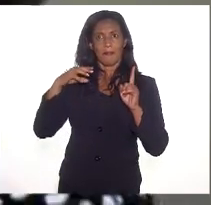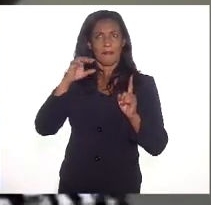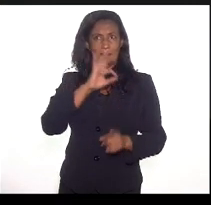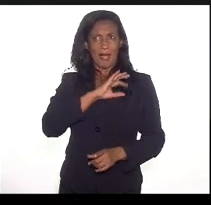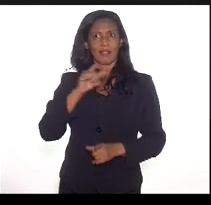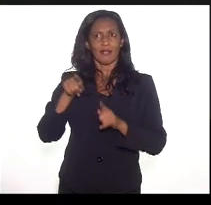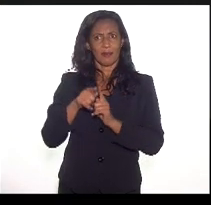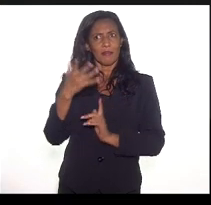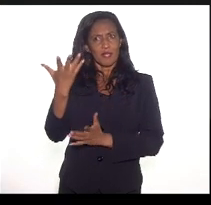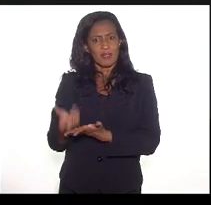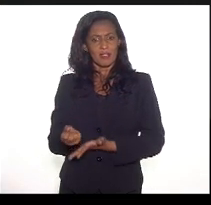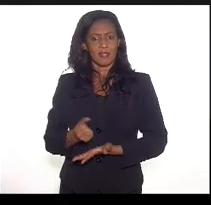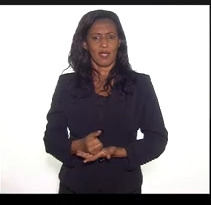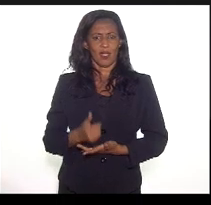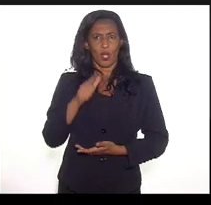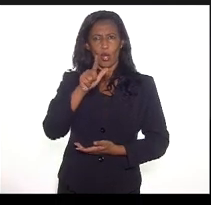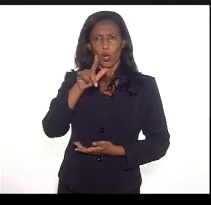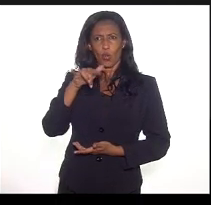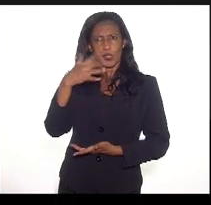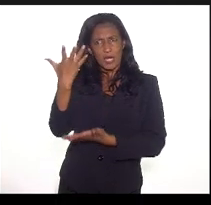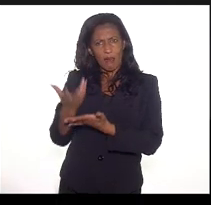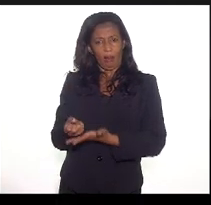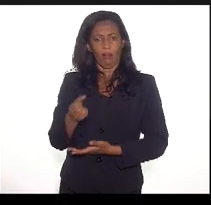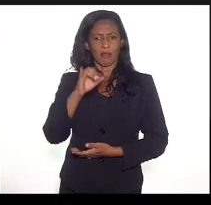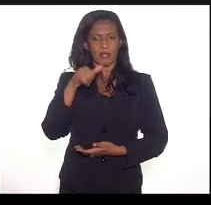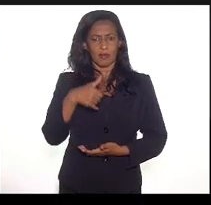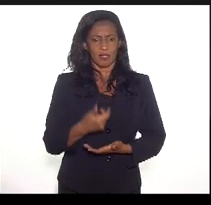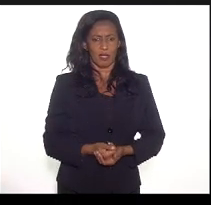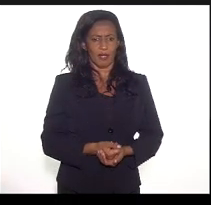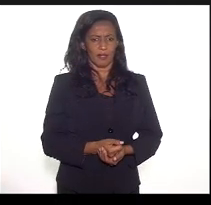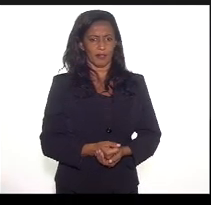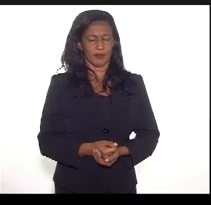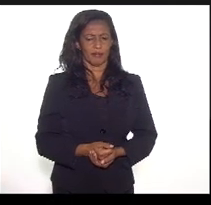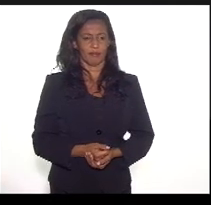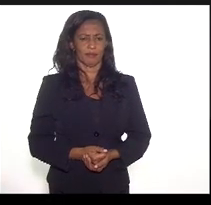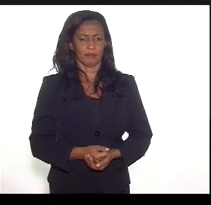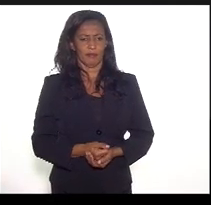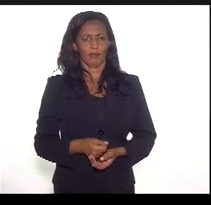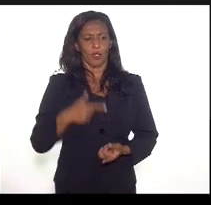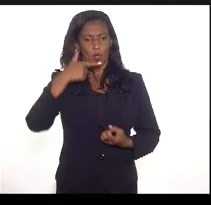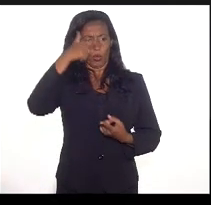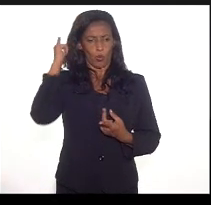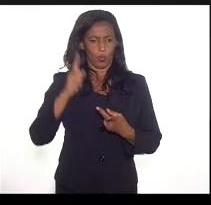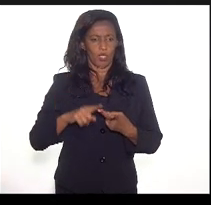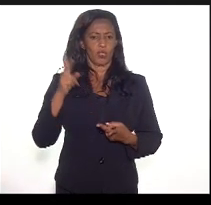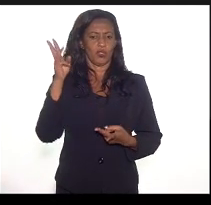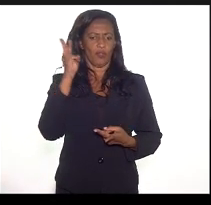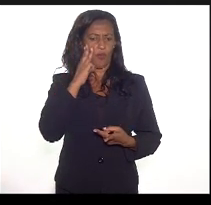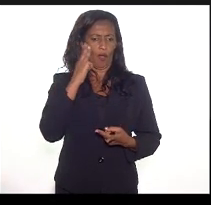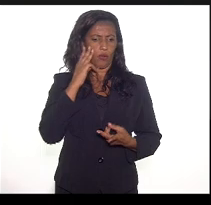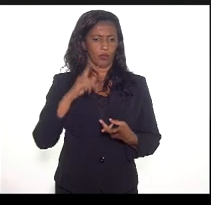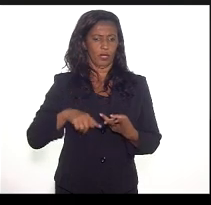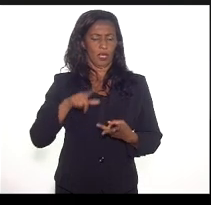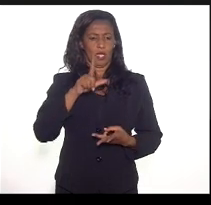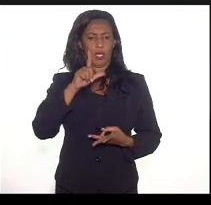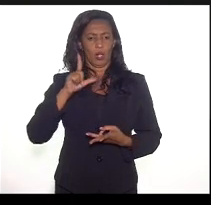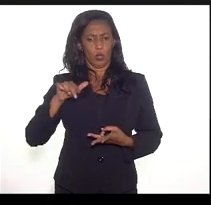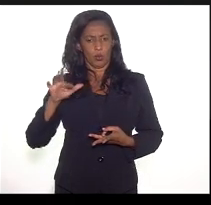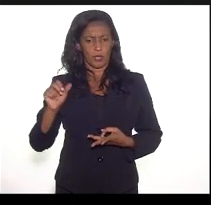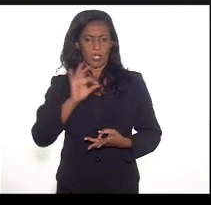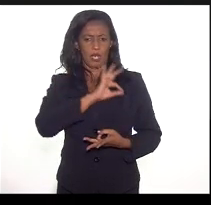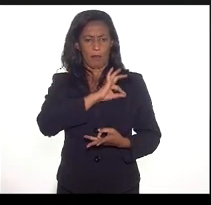destaque. O sim é sim ao destaque. Então, eu vou falando. Só um pouquinho. Deputado Luiz Paulo, deputado Valdec, deputada Lucinha,